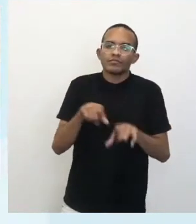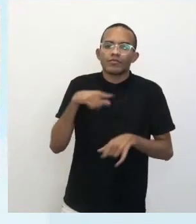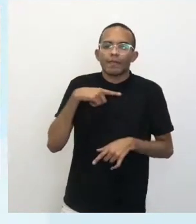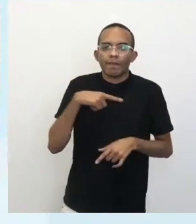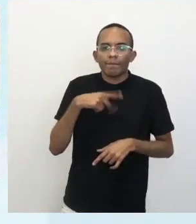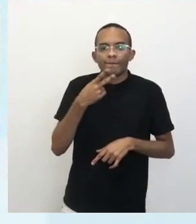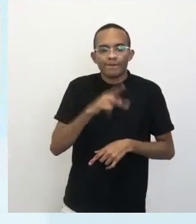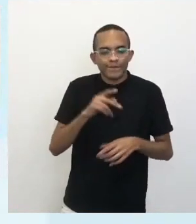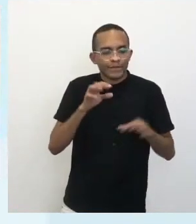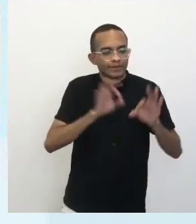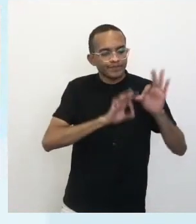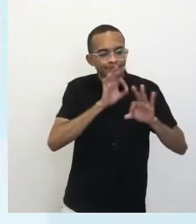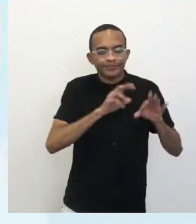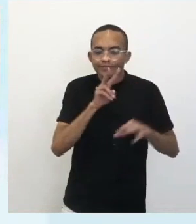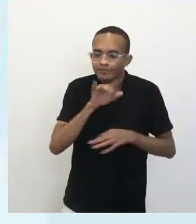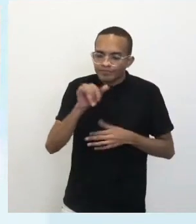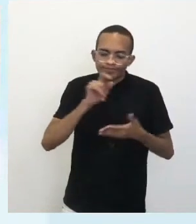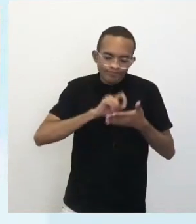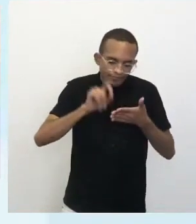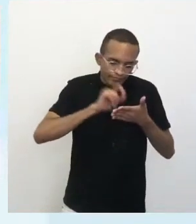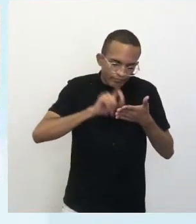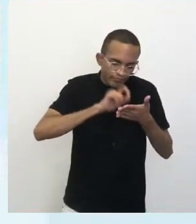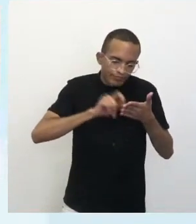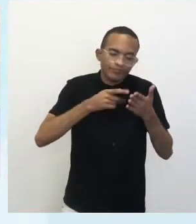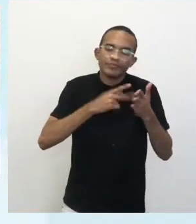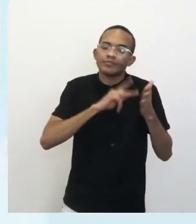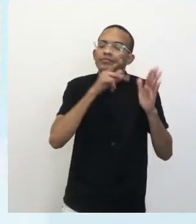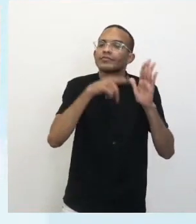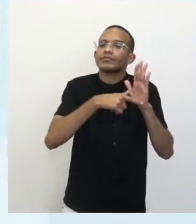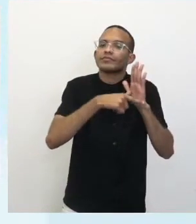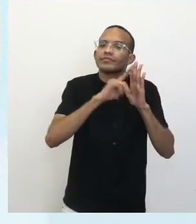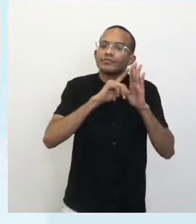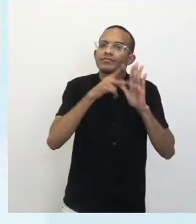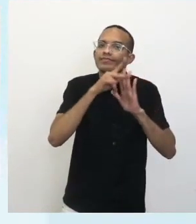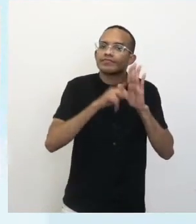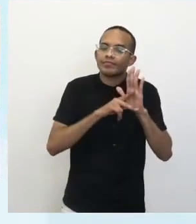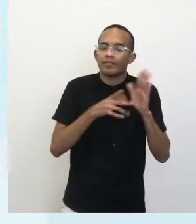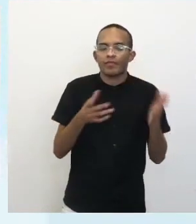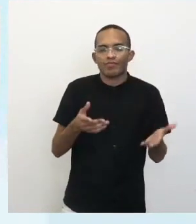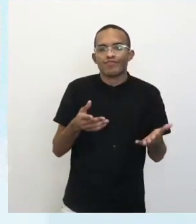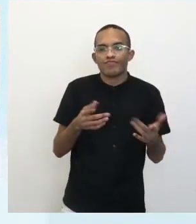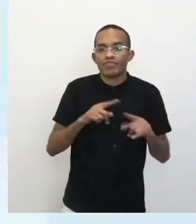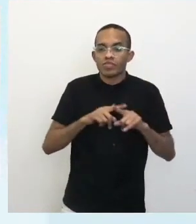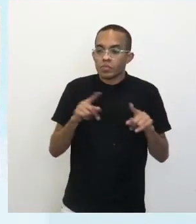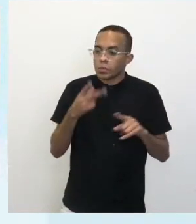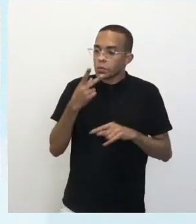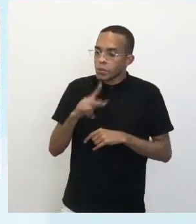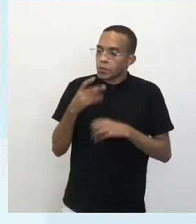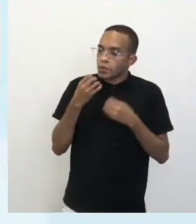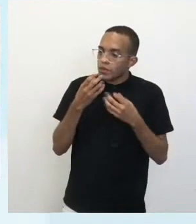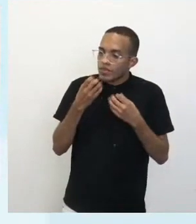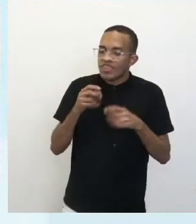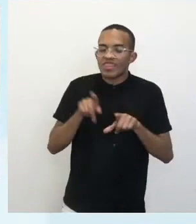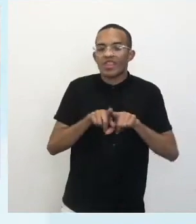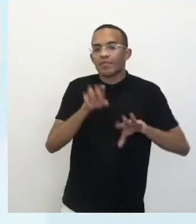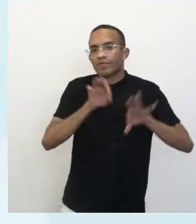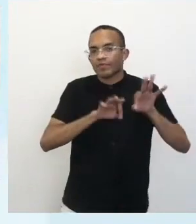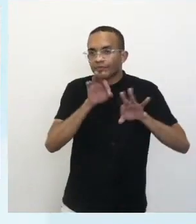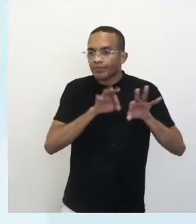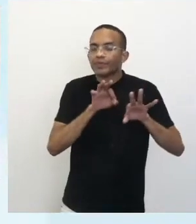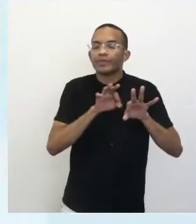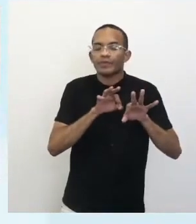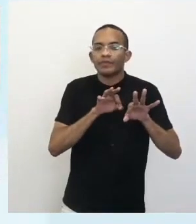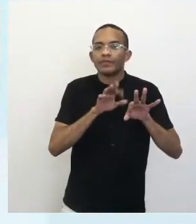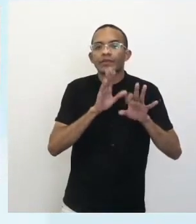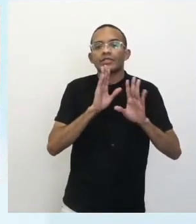respeito da sua obra, você vai anotando nesse pré-projeto. Então, na verdade, ele é um esboço. Mas é bom que ele seja elaborado,